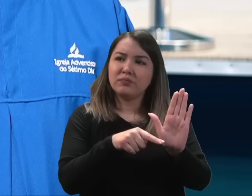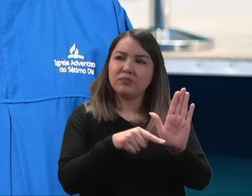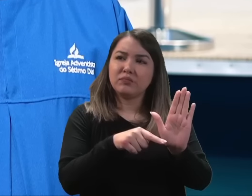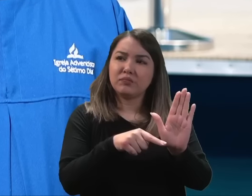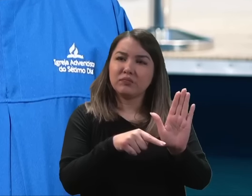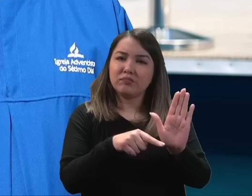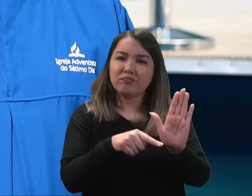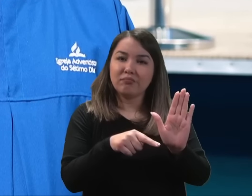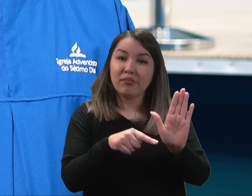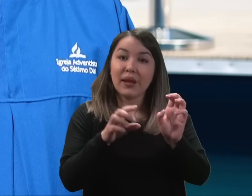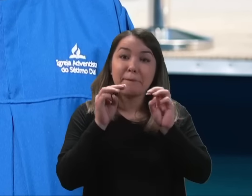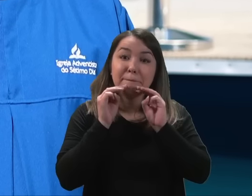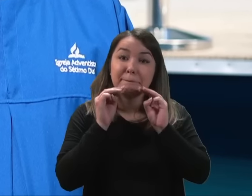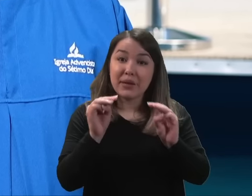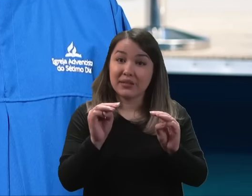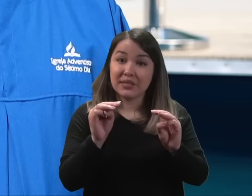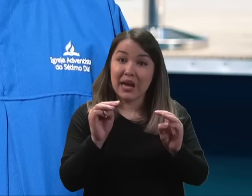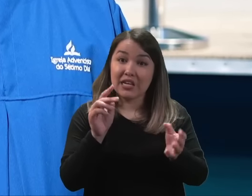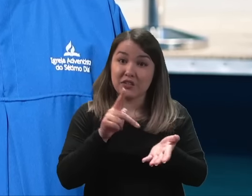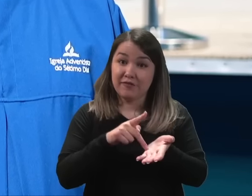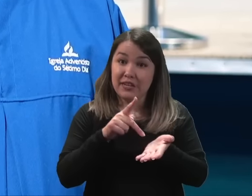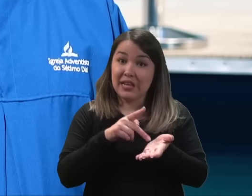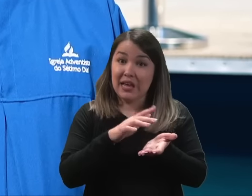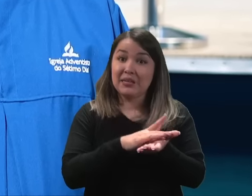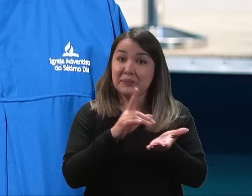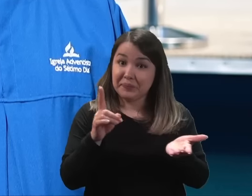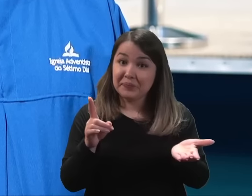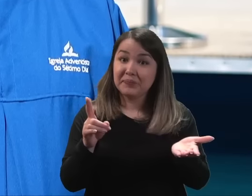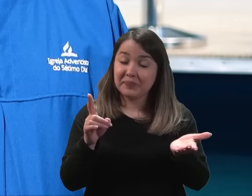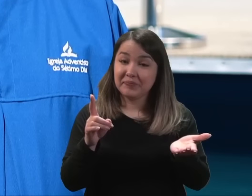a mensagem e a verdade do Senhor e hoje eu tenho aqui